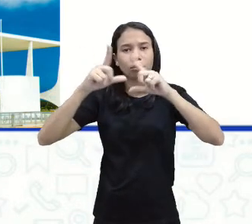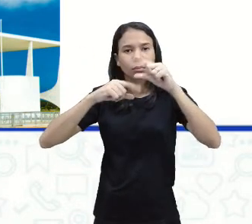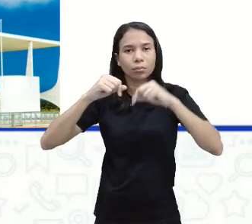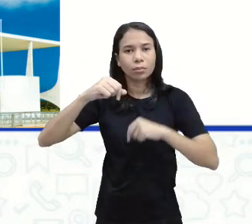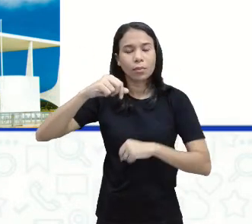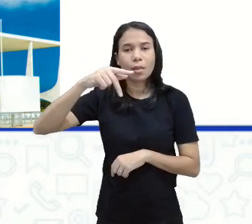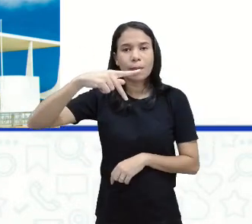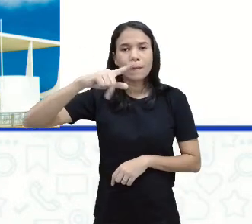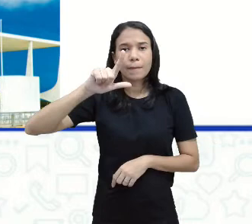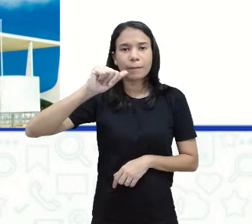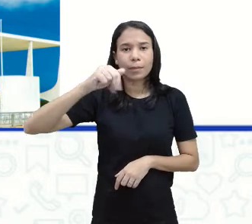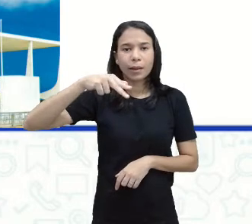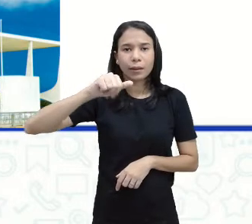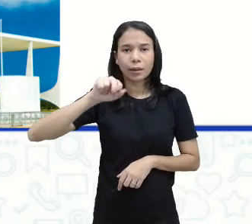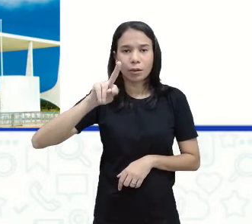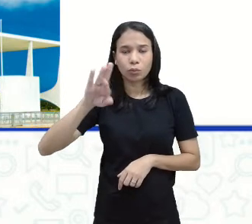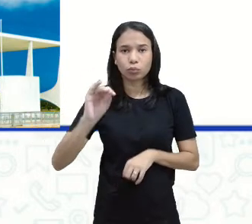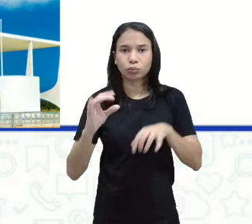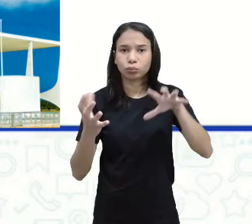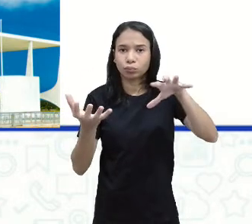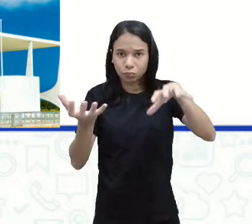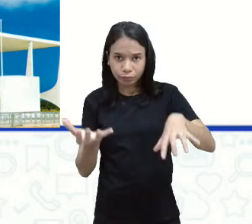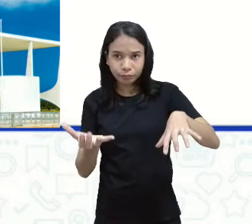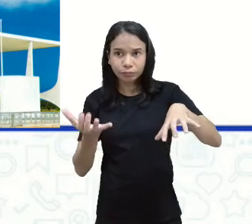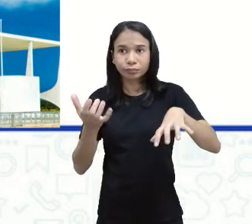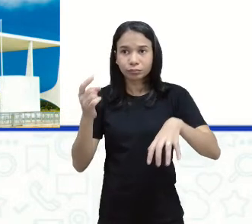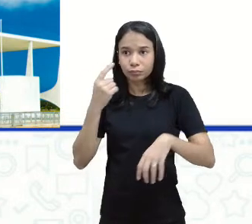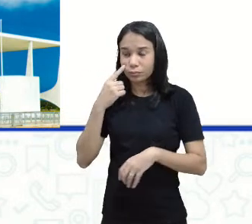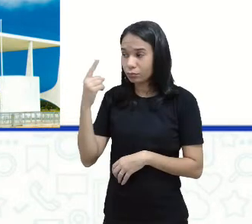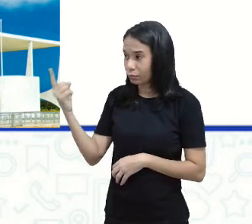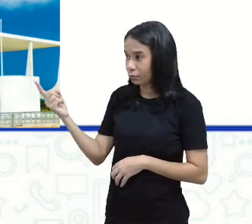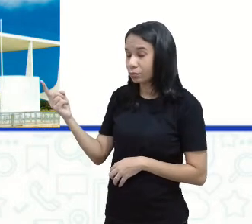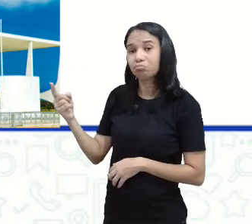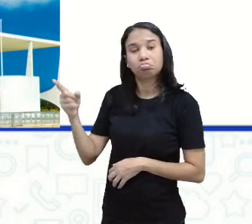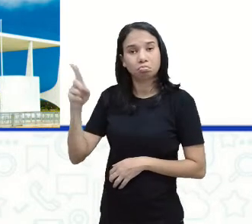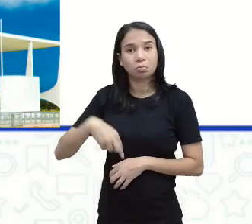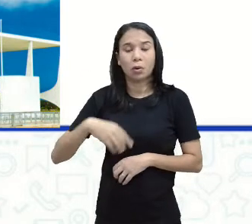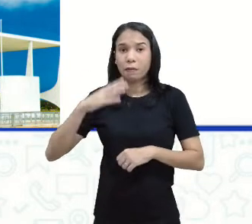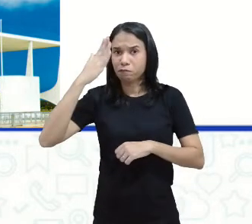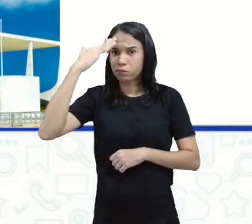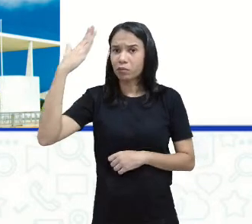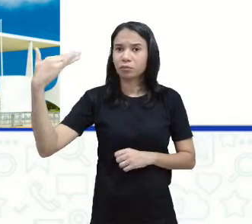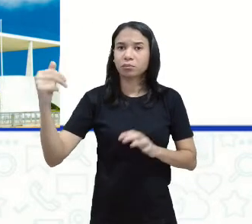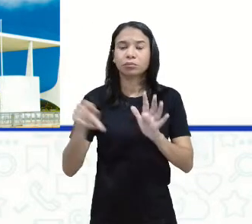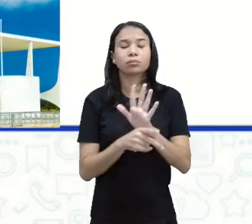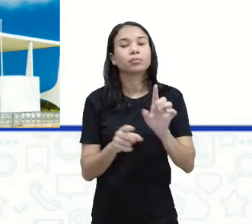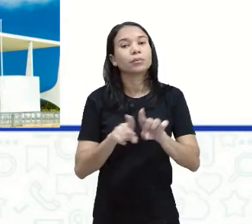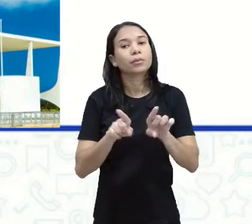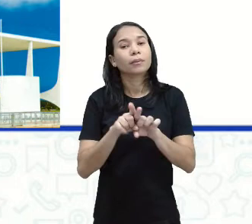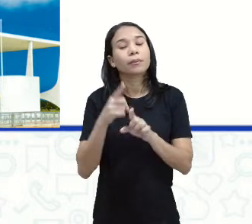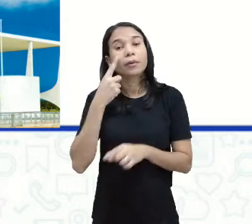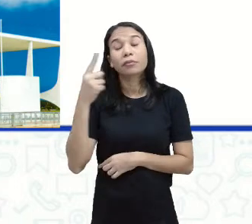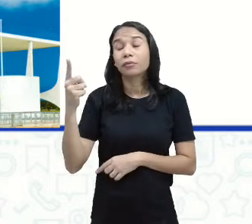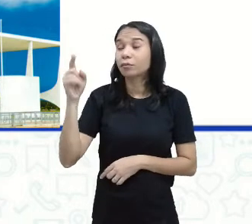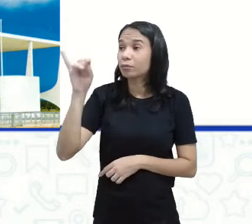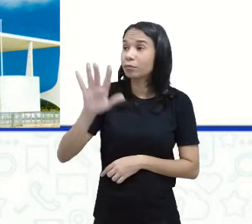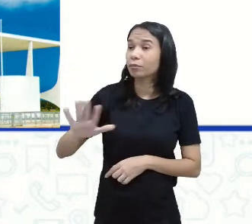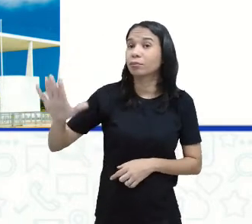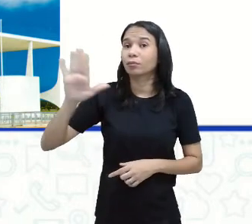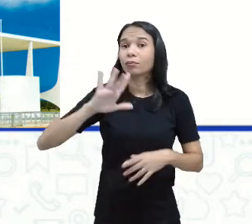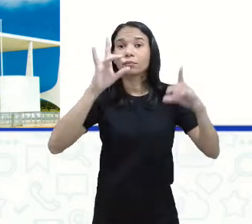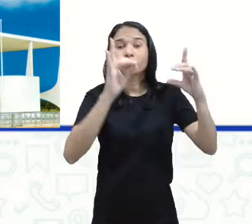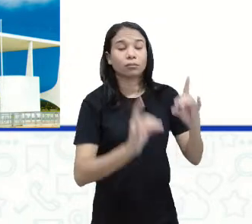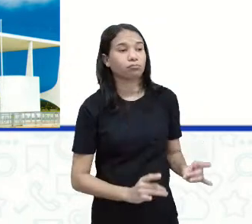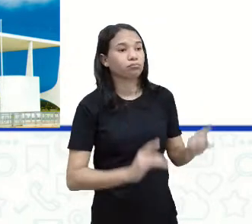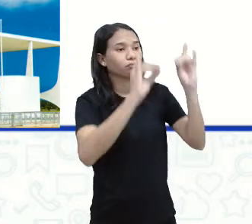que é o nosso maior arquiteto, né, ainda não foi superado. E ali vocês estão vendo,